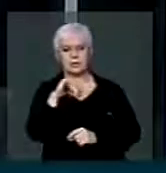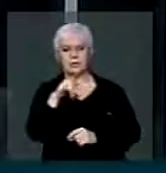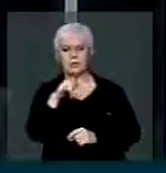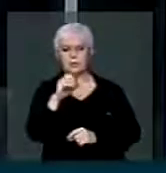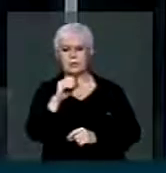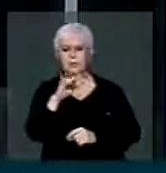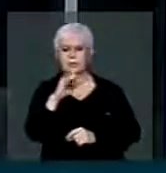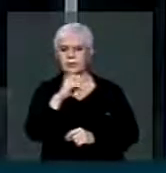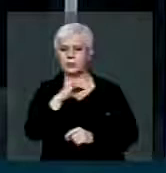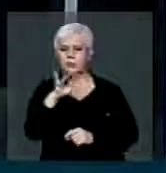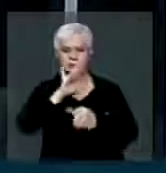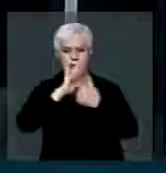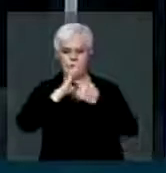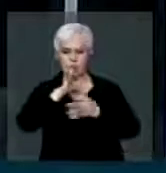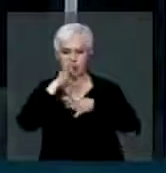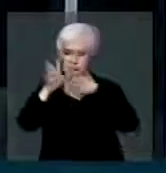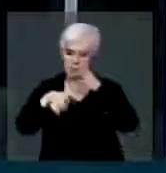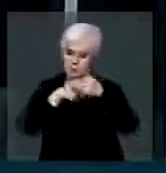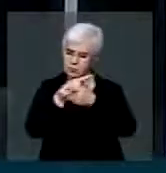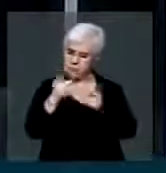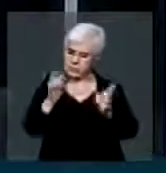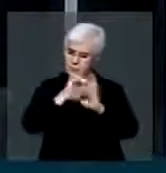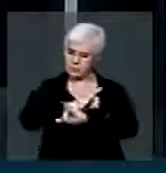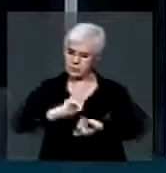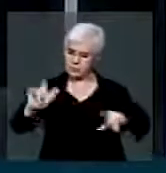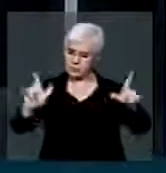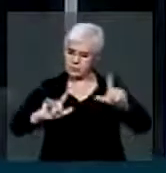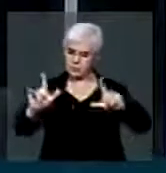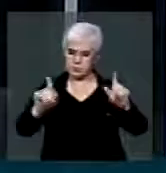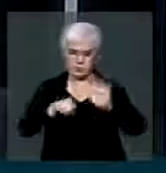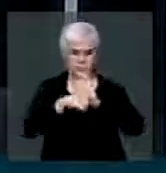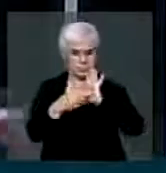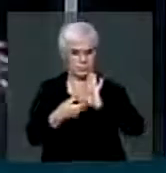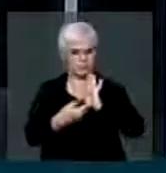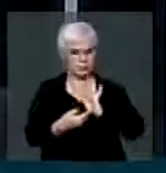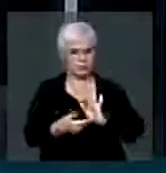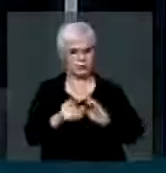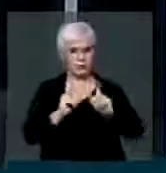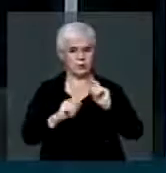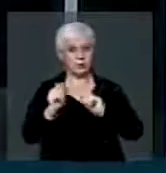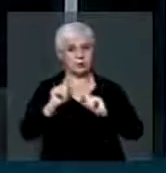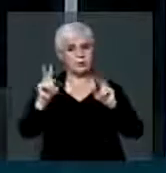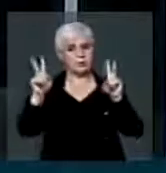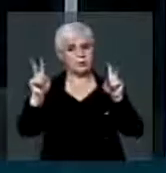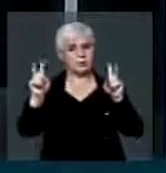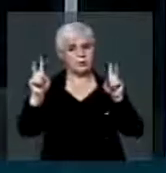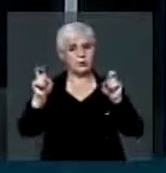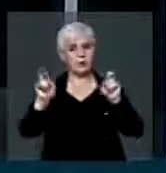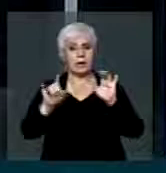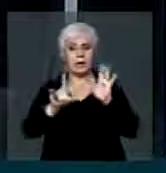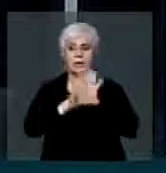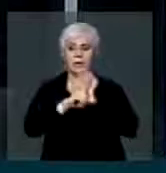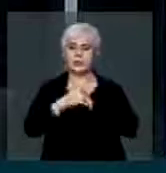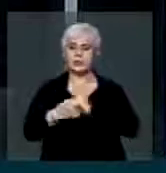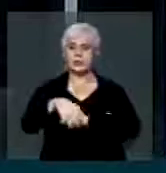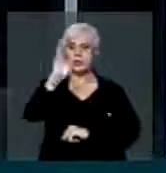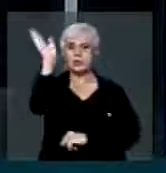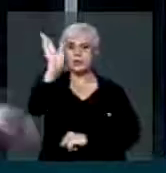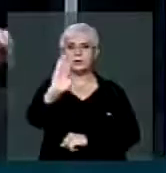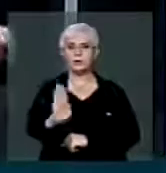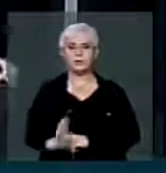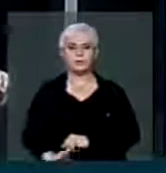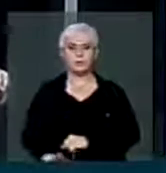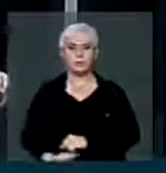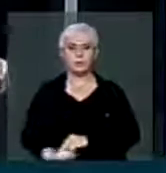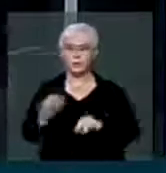informa a conduta dos grandes veículos de comunicação deste país do que o tema relativo à legislação no Brasil